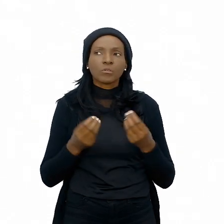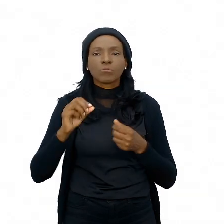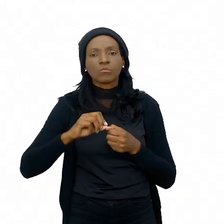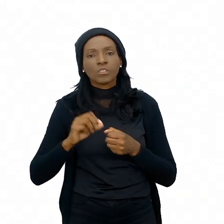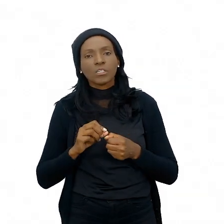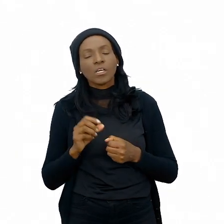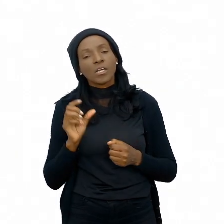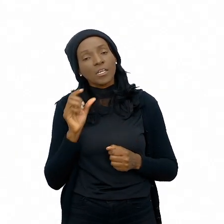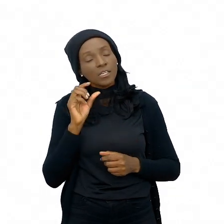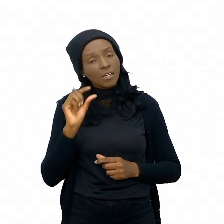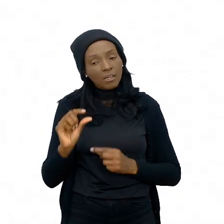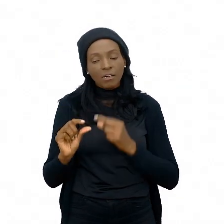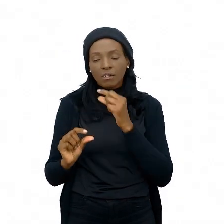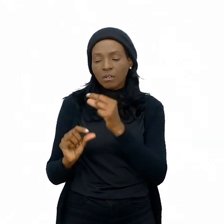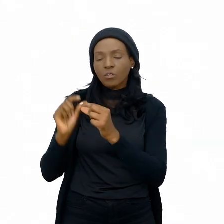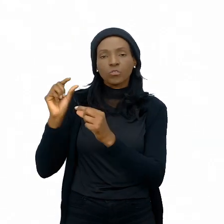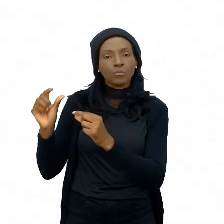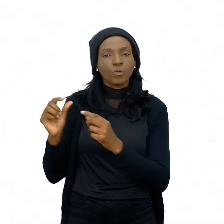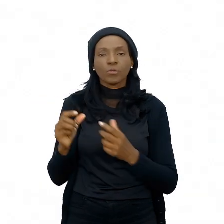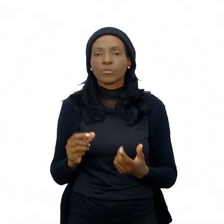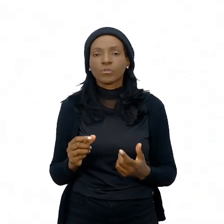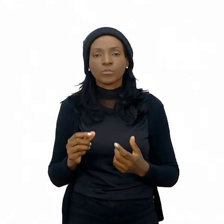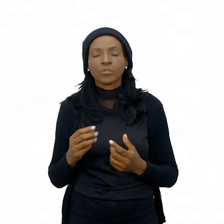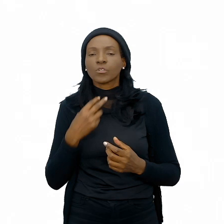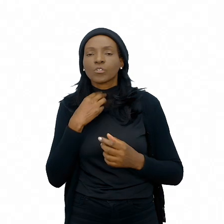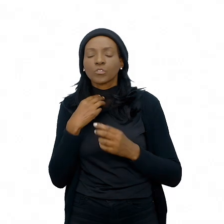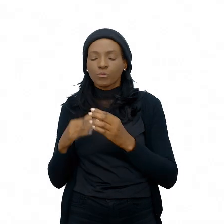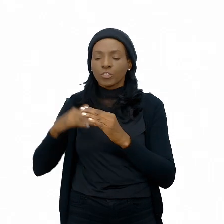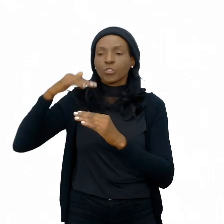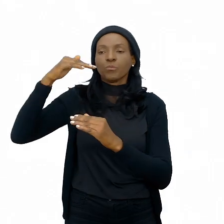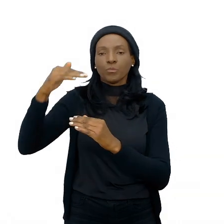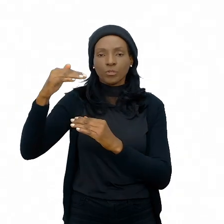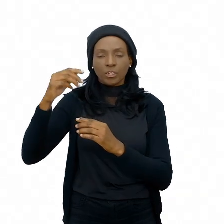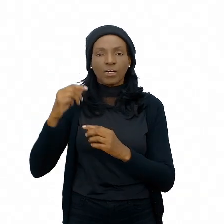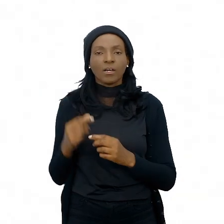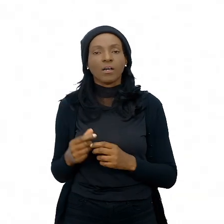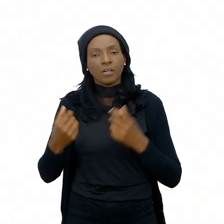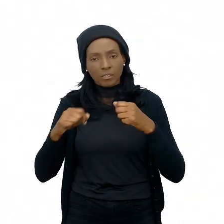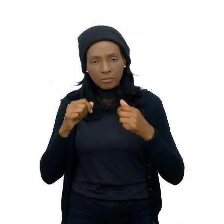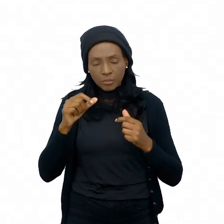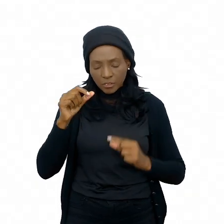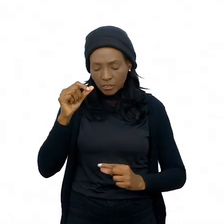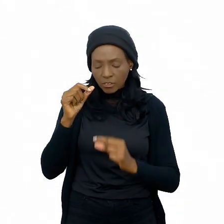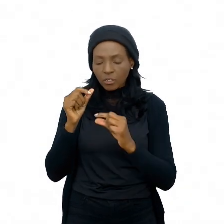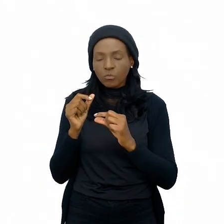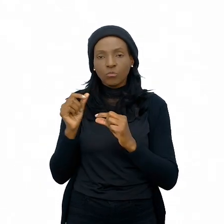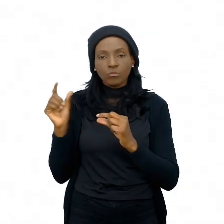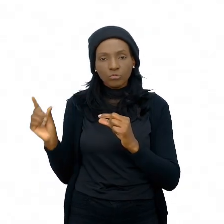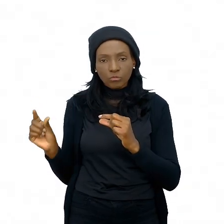processual. Eu não pulo nenhuma etapa. Eu vou avançando